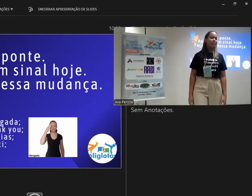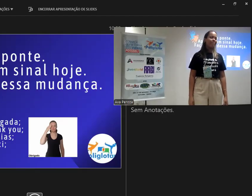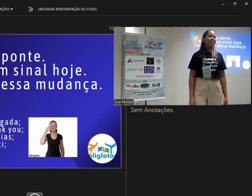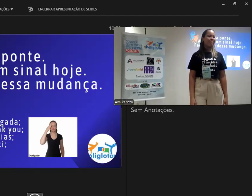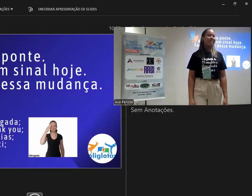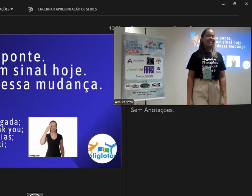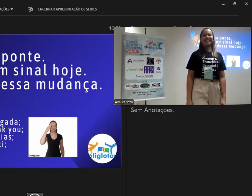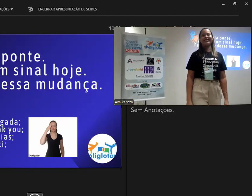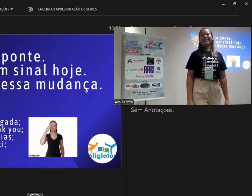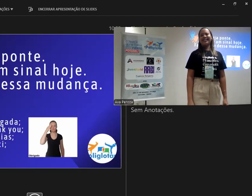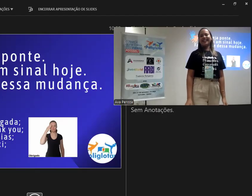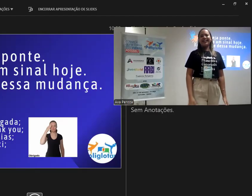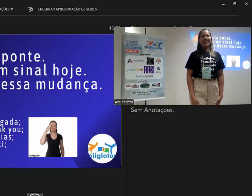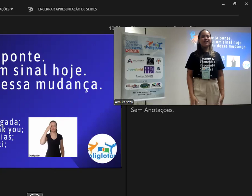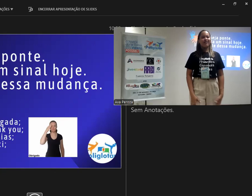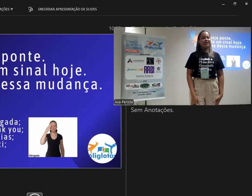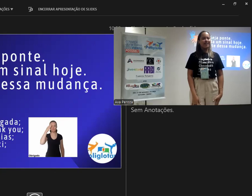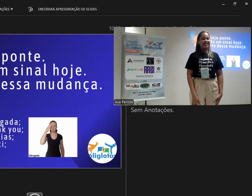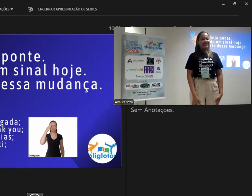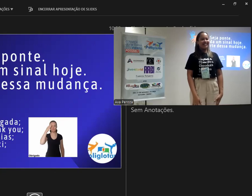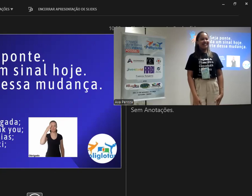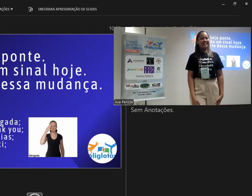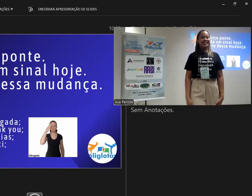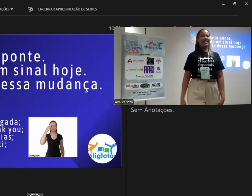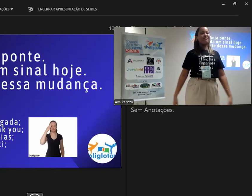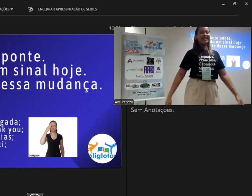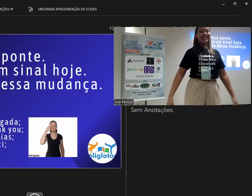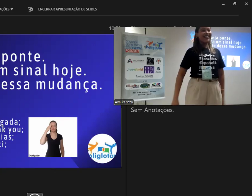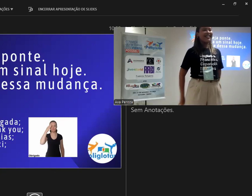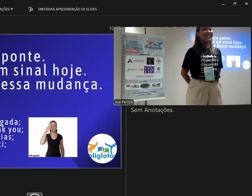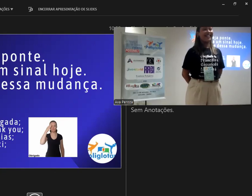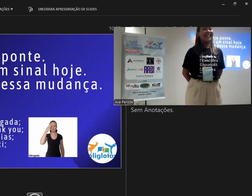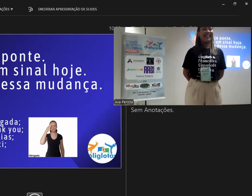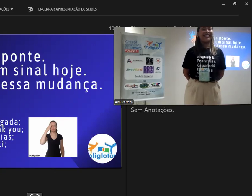isso. E aí, mais perguntas? Davis?